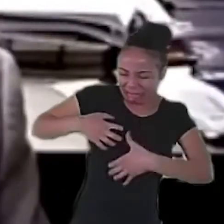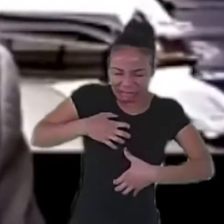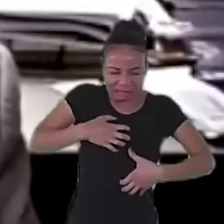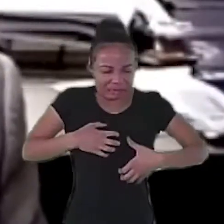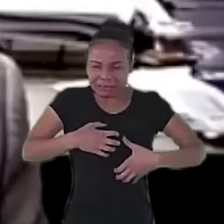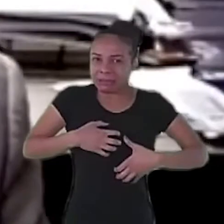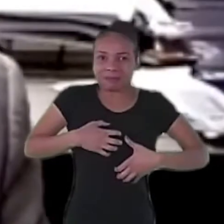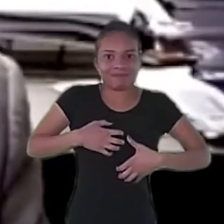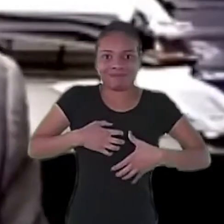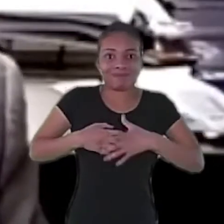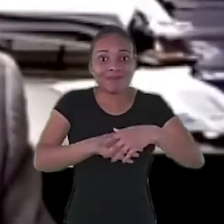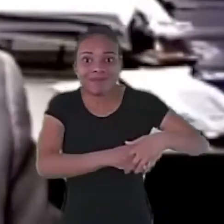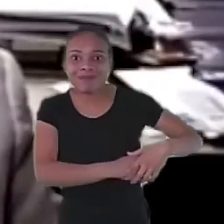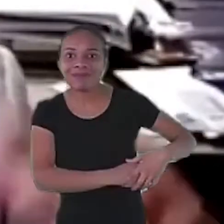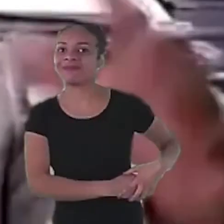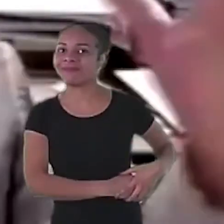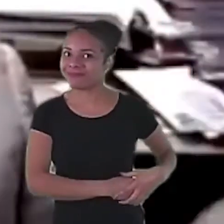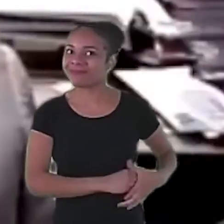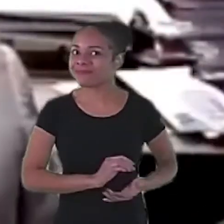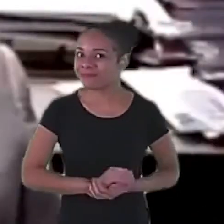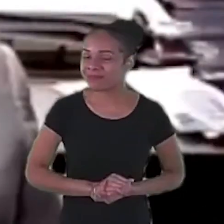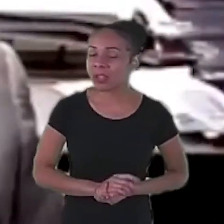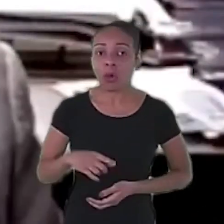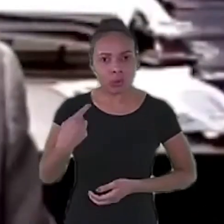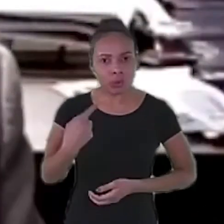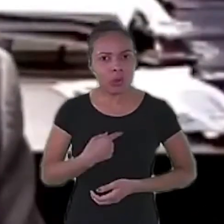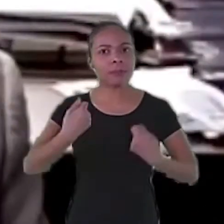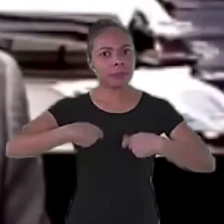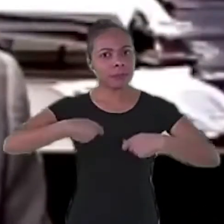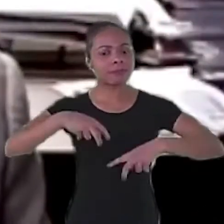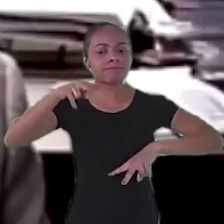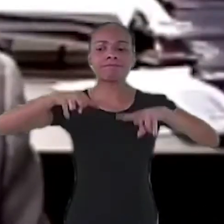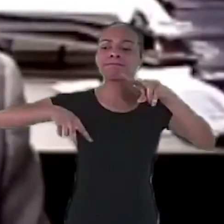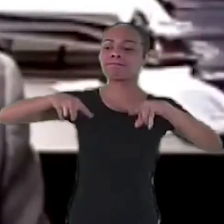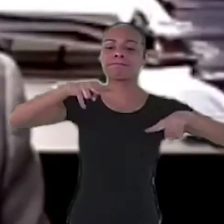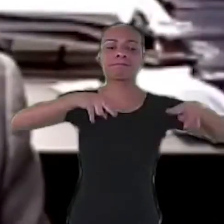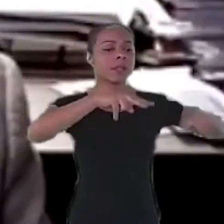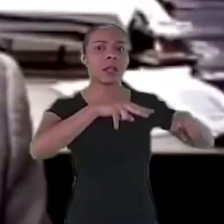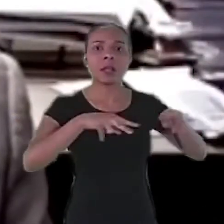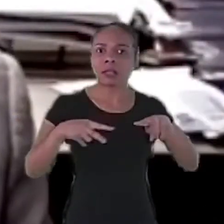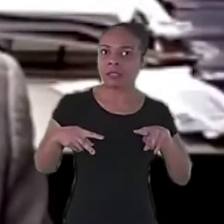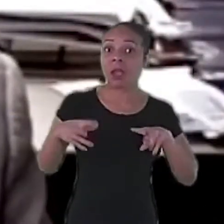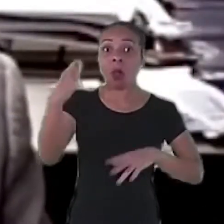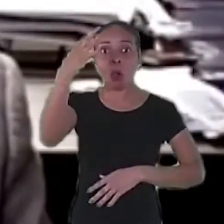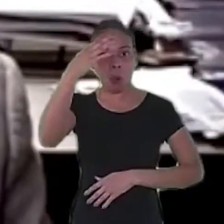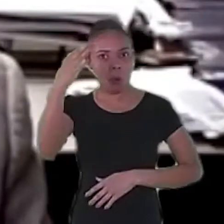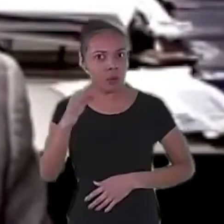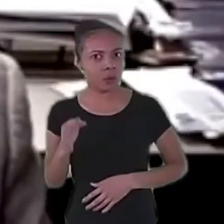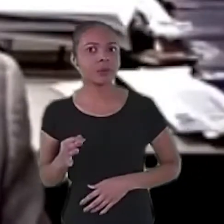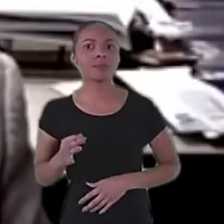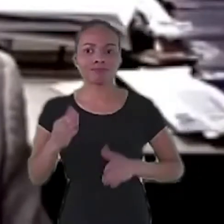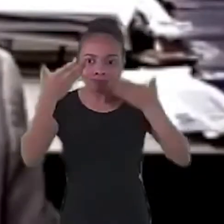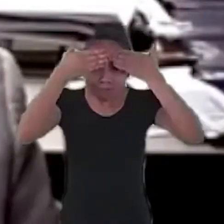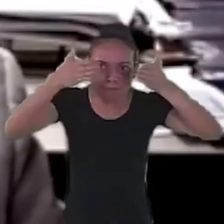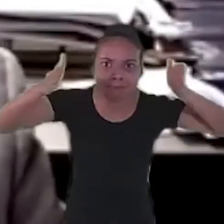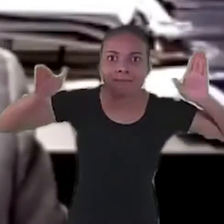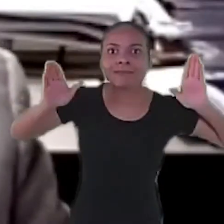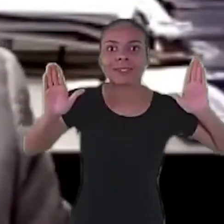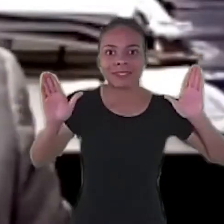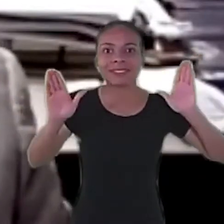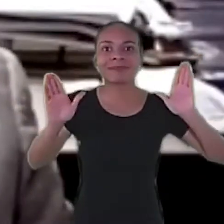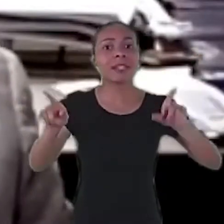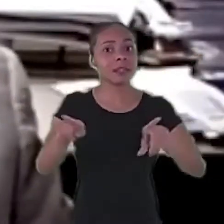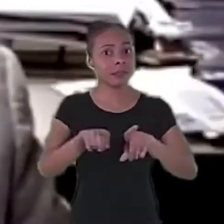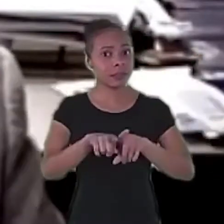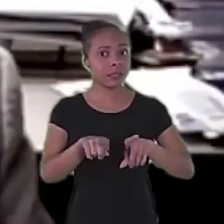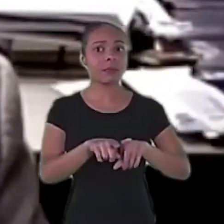Eu costumo dizer que nós temos que ser dialéticos na análise, compreensivos e abrangentes, e, ao mesmo tempo,